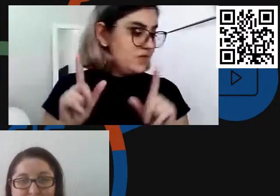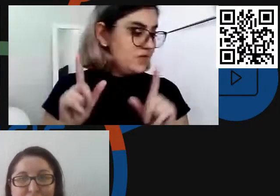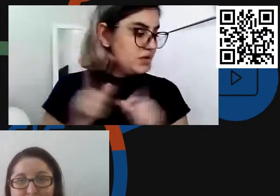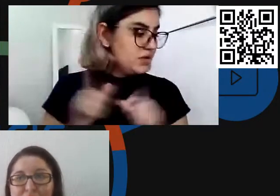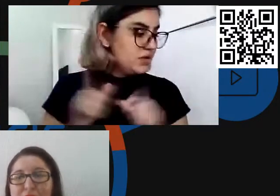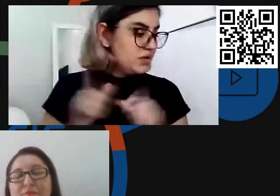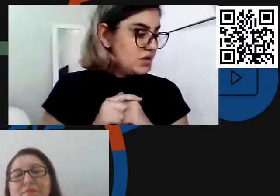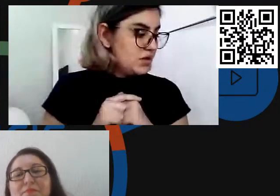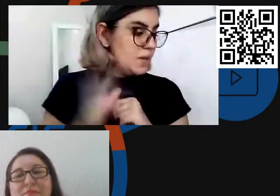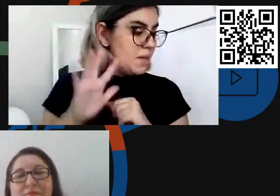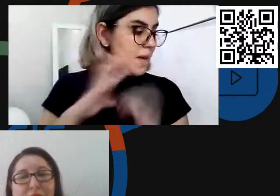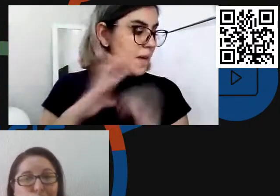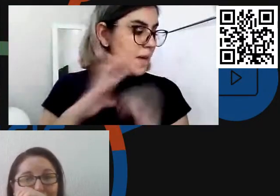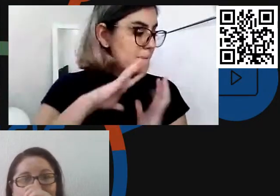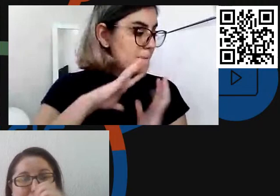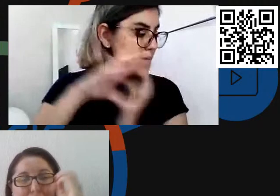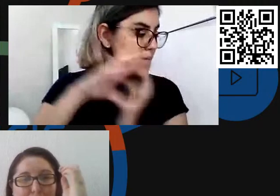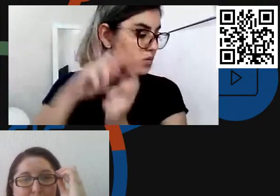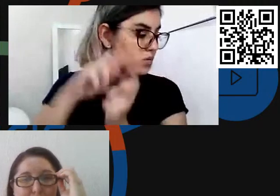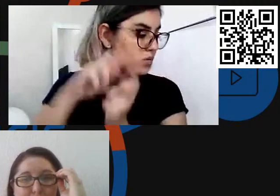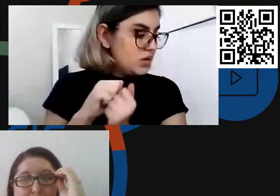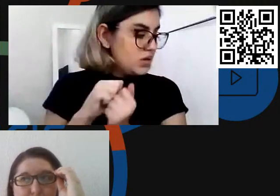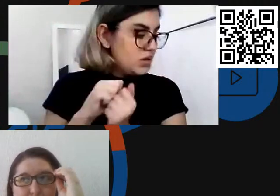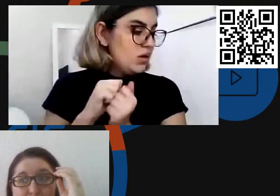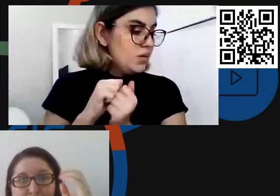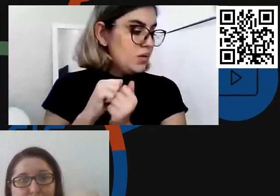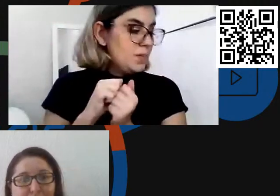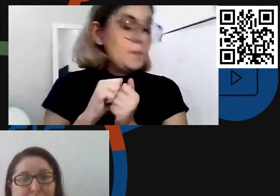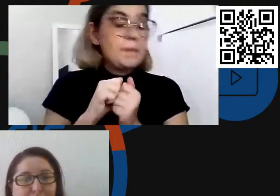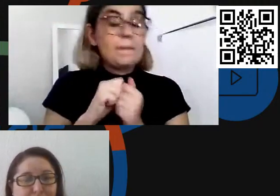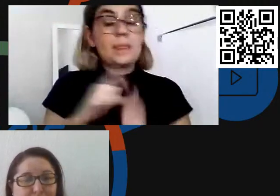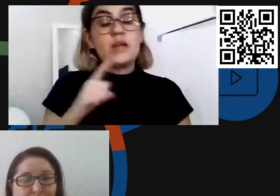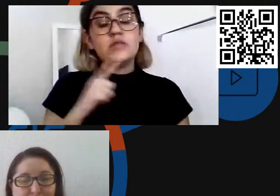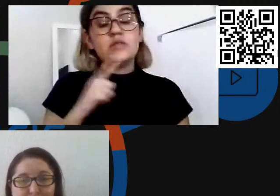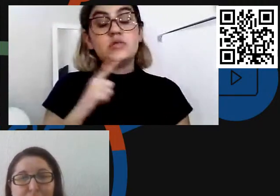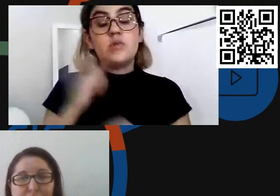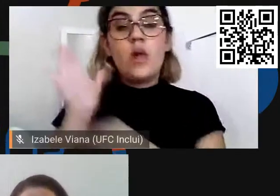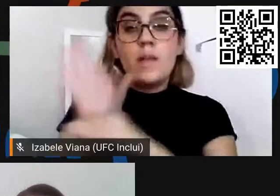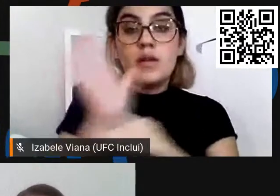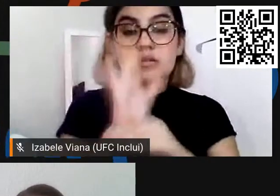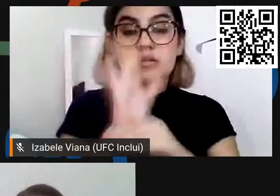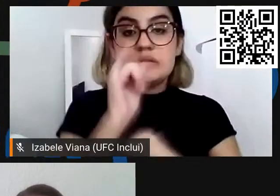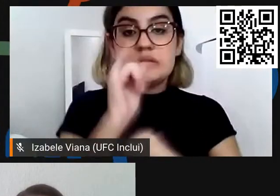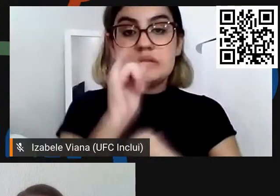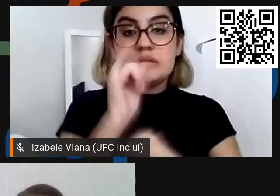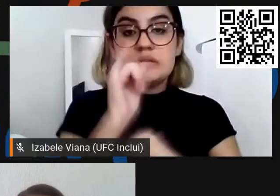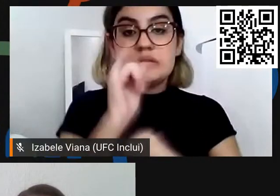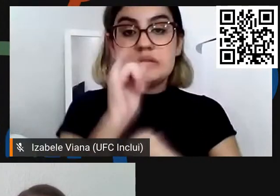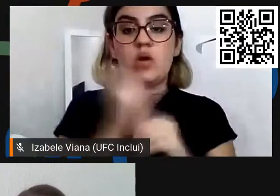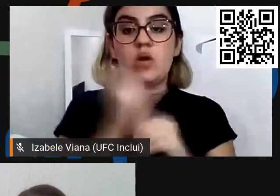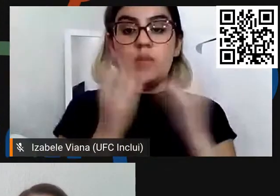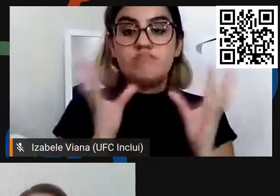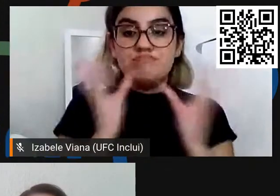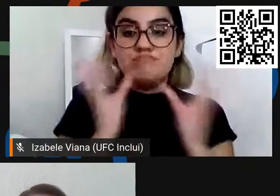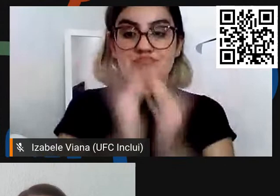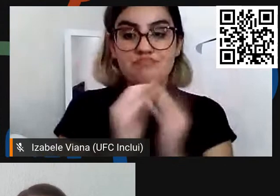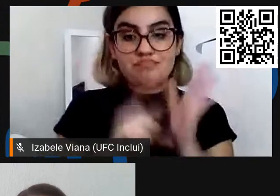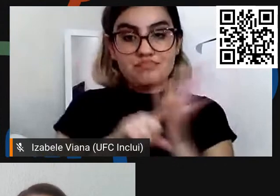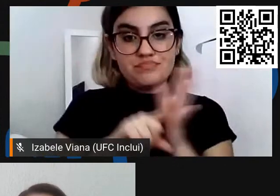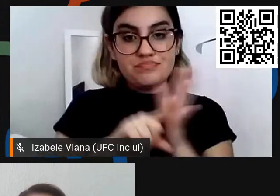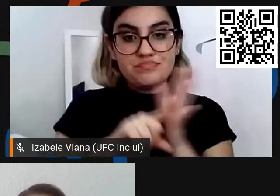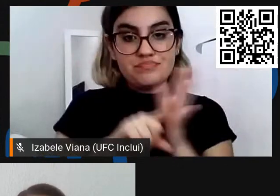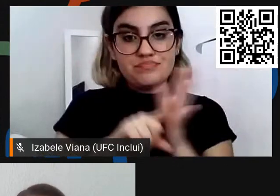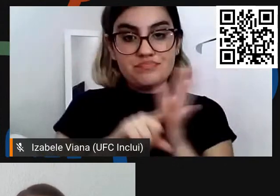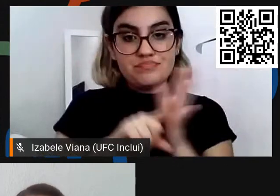essa colaboração internacional para sumarizar as pesquisas. Só que naquela época, na década de 90, não tinha